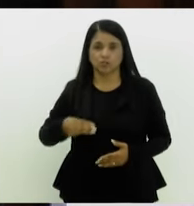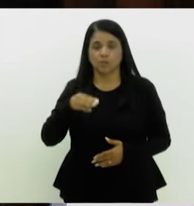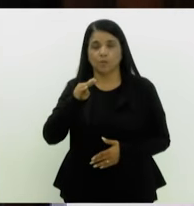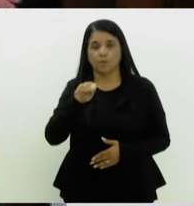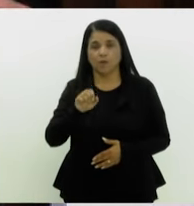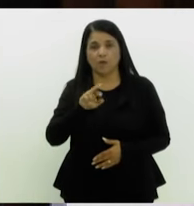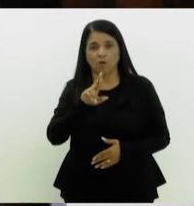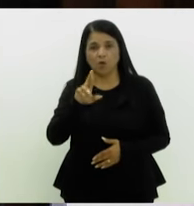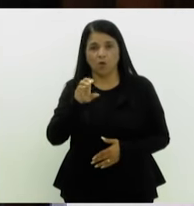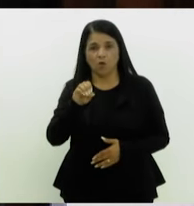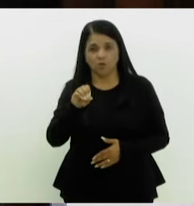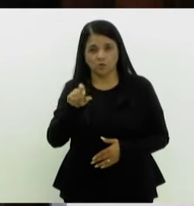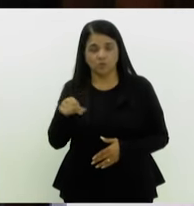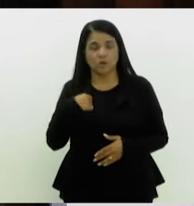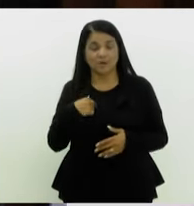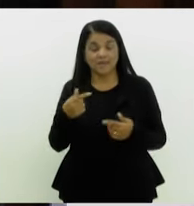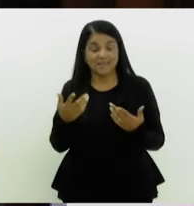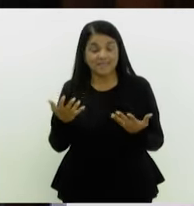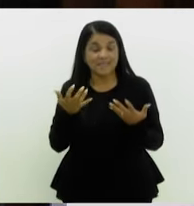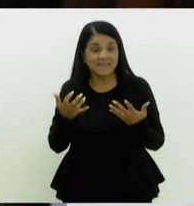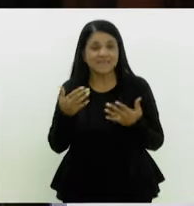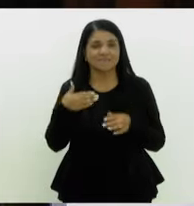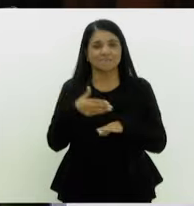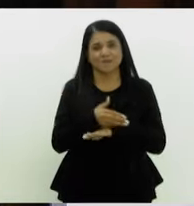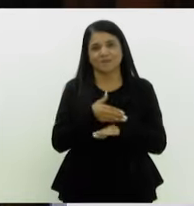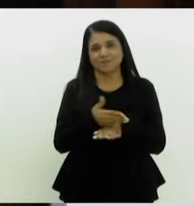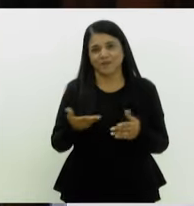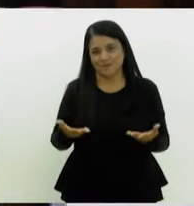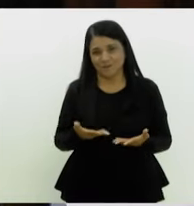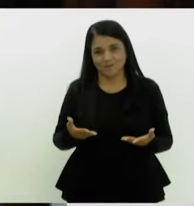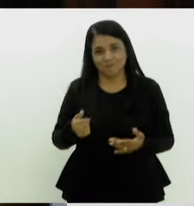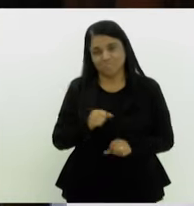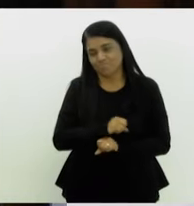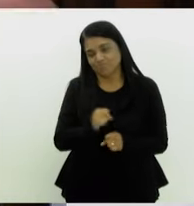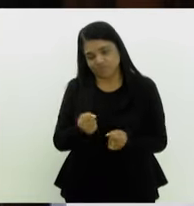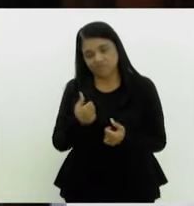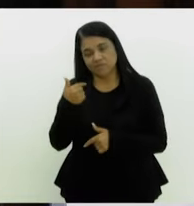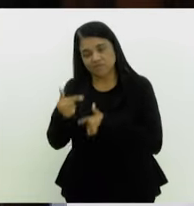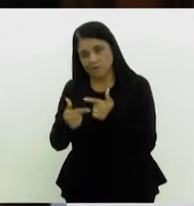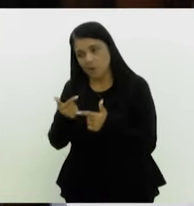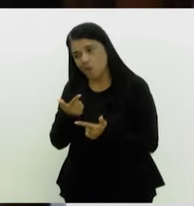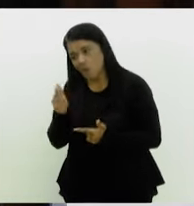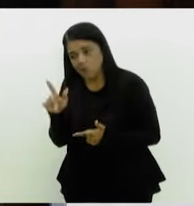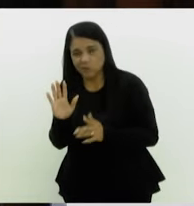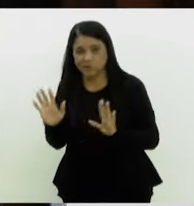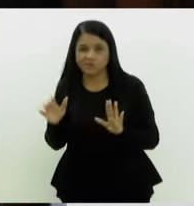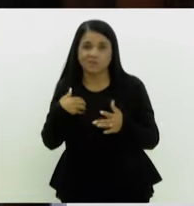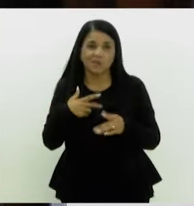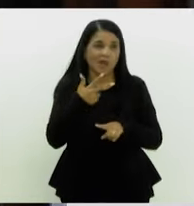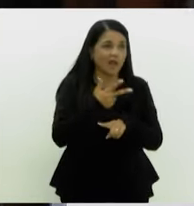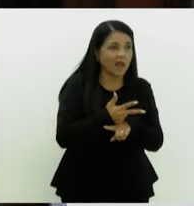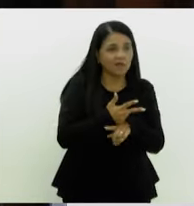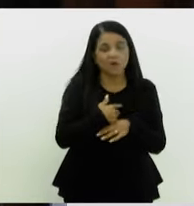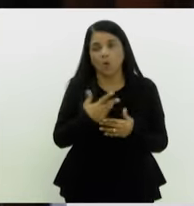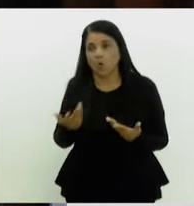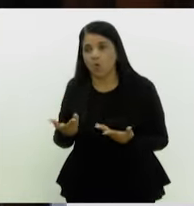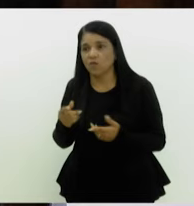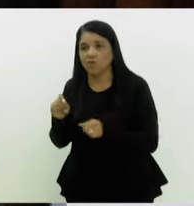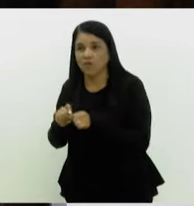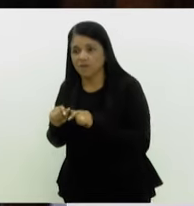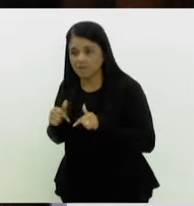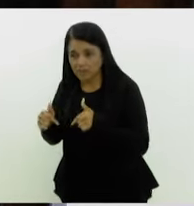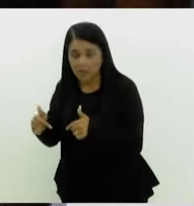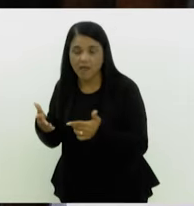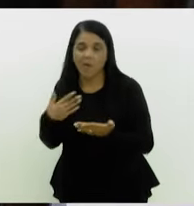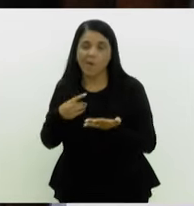Maria Cláudia porque ela é do Rio de Janeiro queria estar aqui eu falei minha filha mas não tem jeito ou grava ou faz mas assim o compromisso de